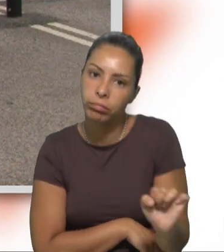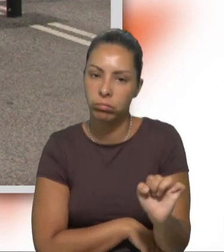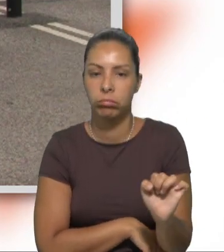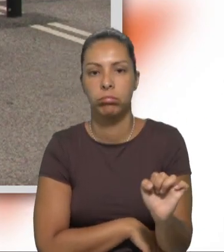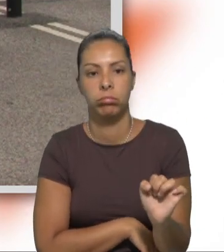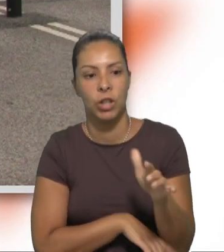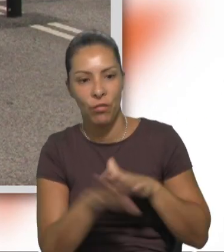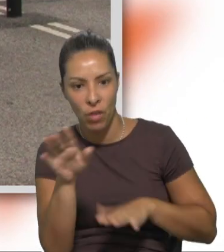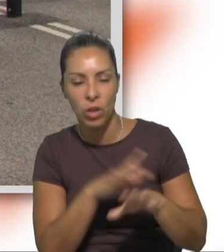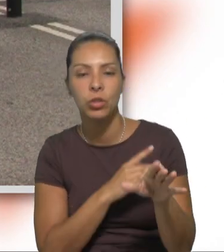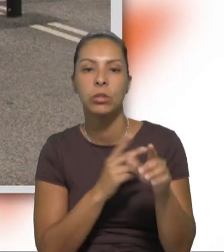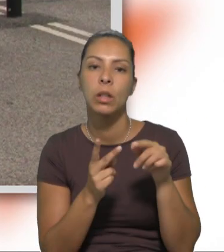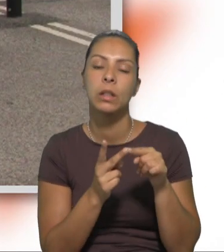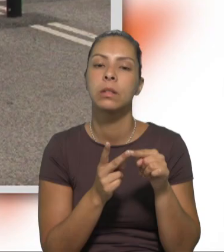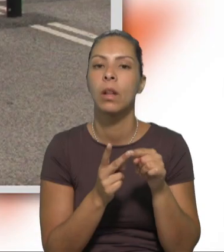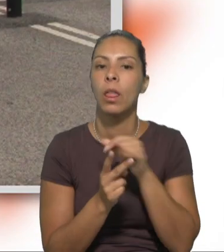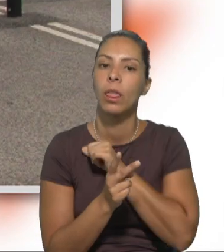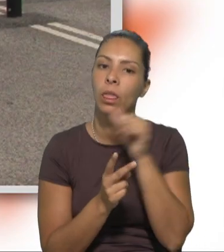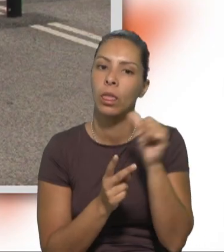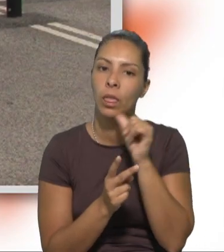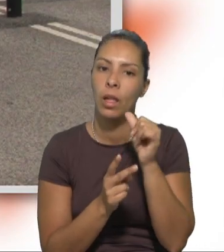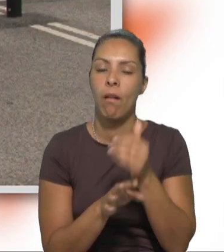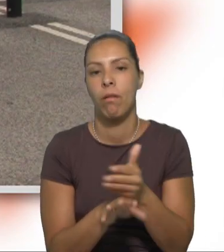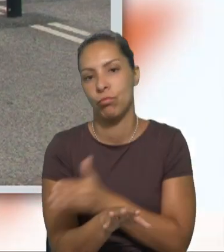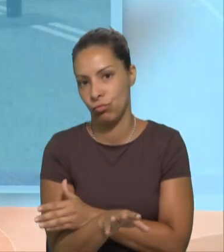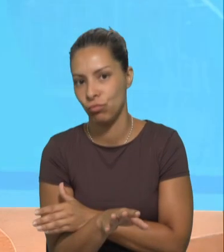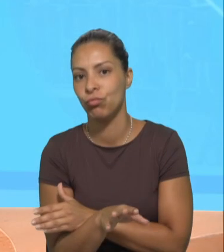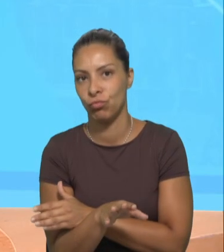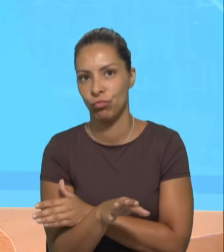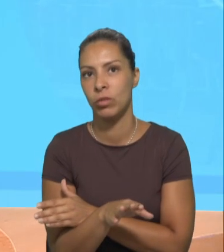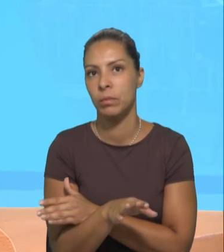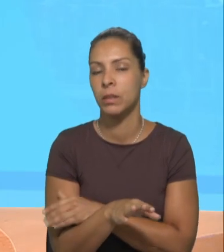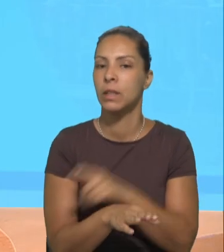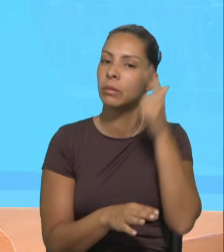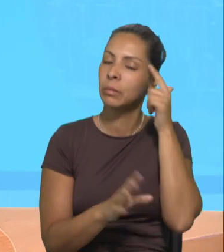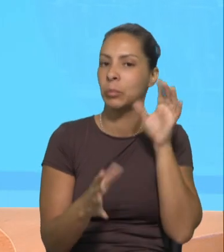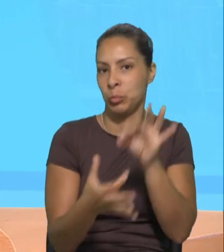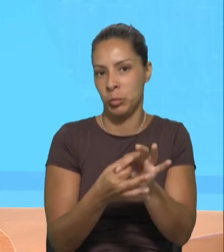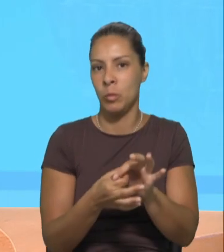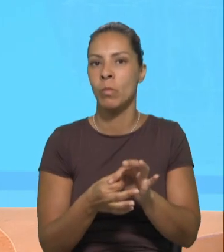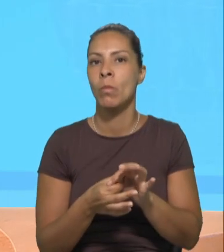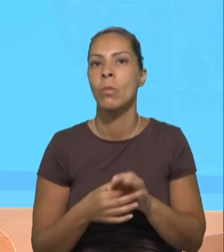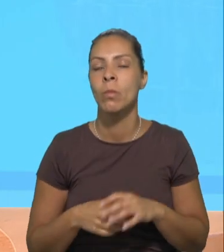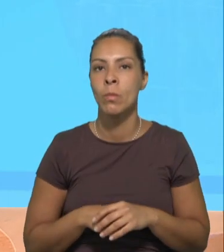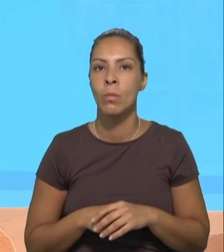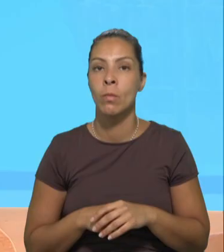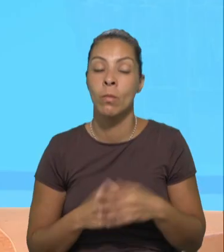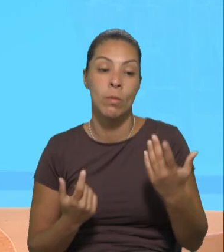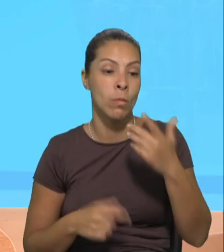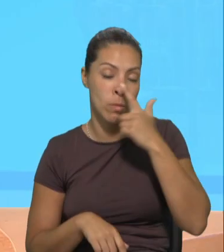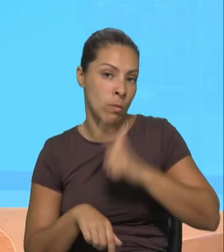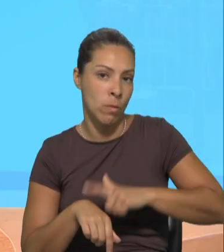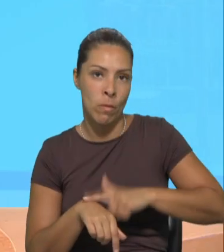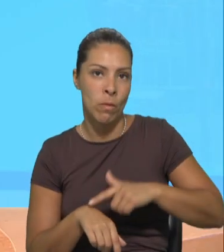ver como aqueles que são os nossos antepassados e tudo o que isso simboliza. Foram momentos de crescimento, enfim, para nós que